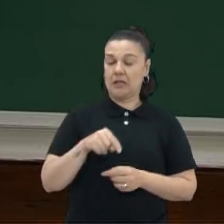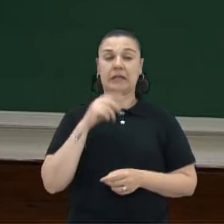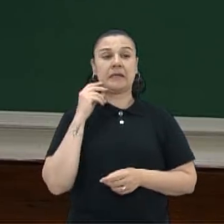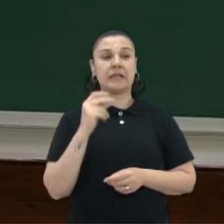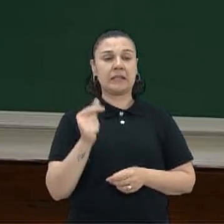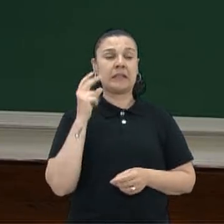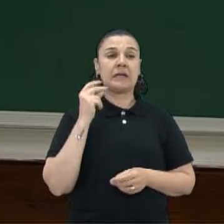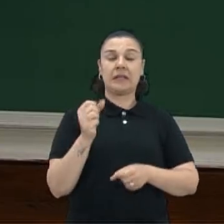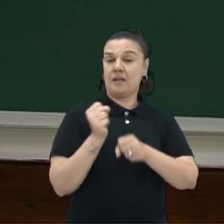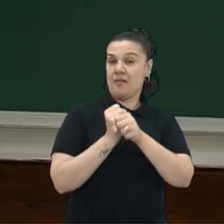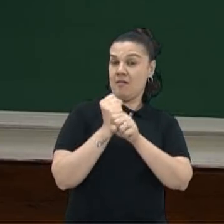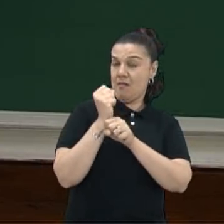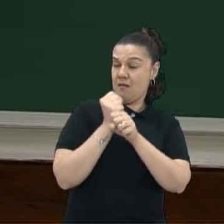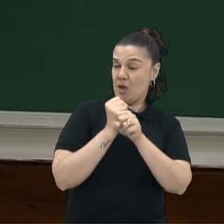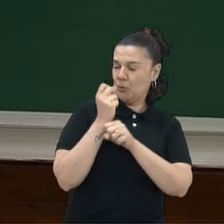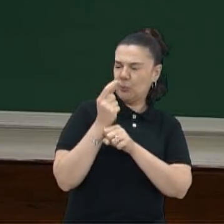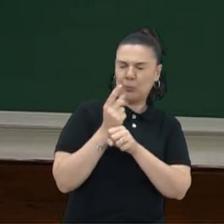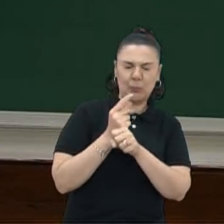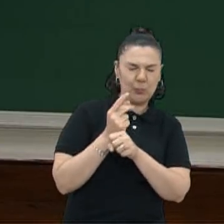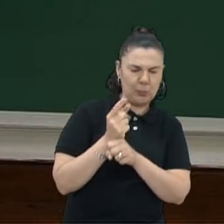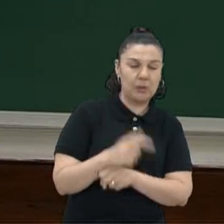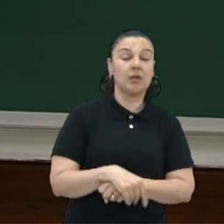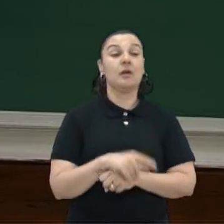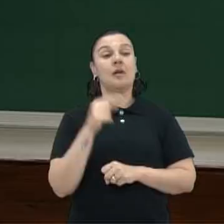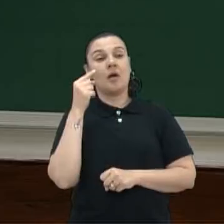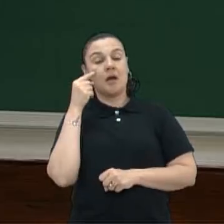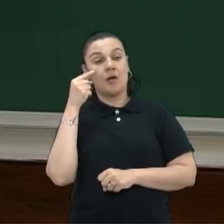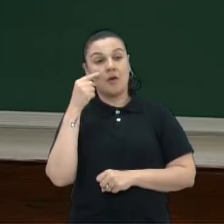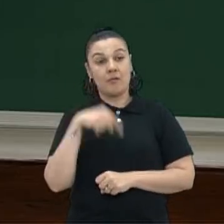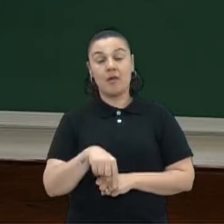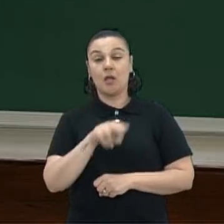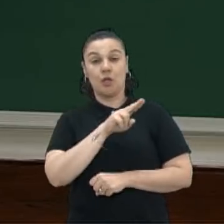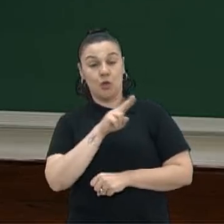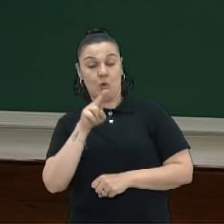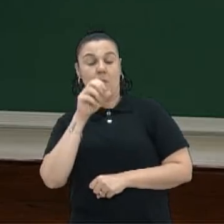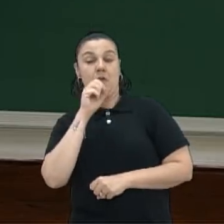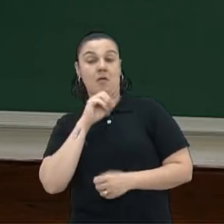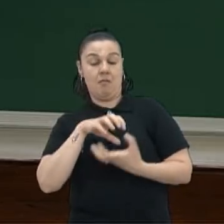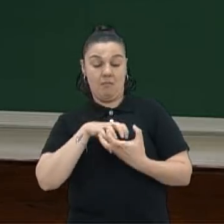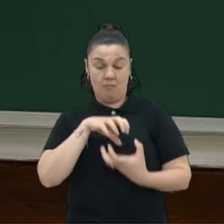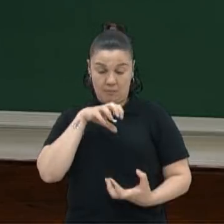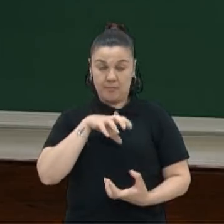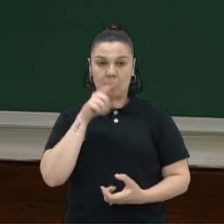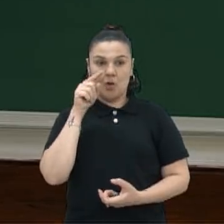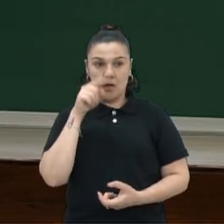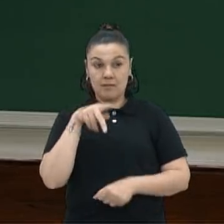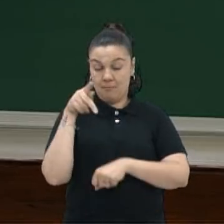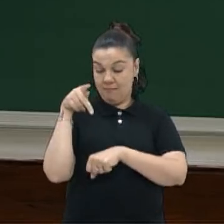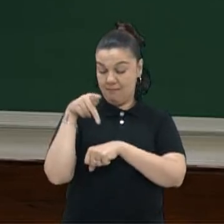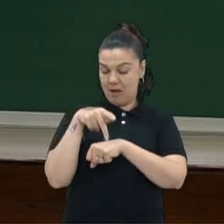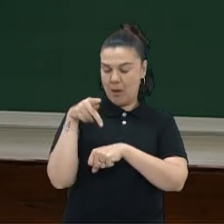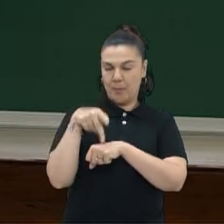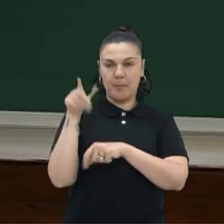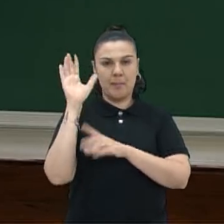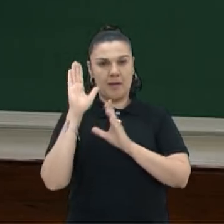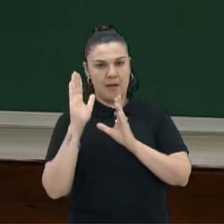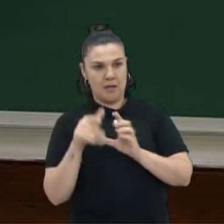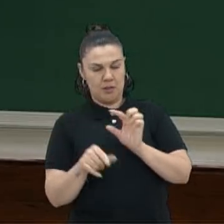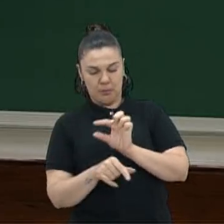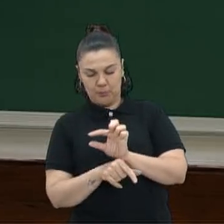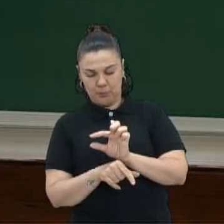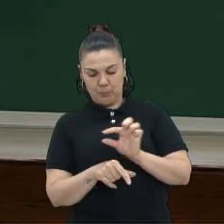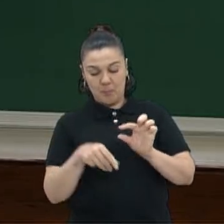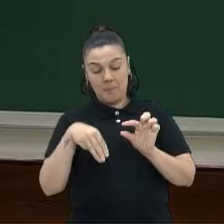de um longo tempo geológico, a gente já vai ter um solo maduro, onde a rocha que deu origem a esse solo, chamada de